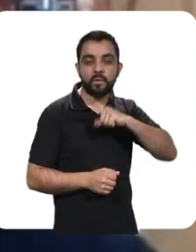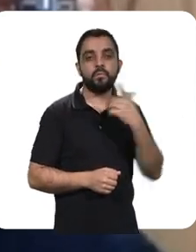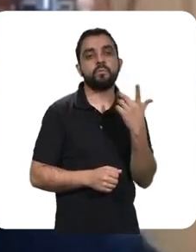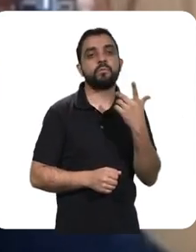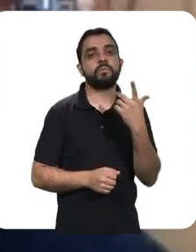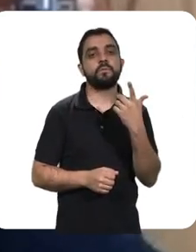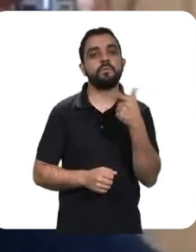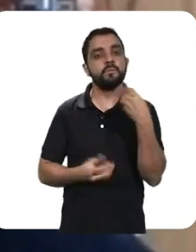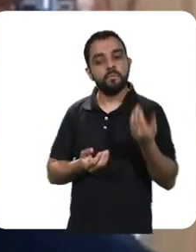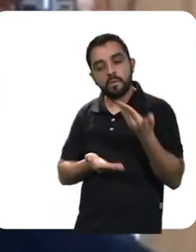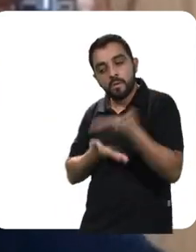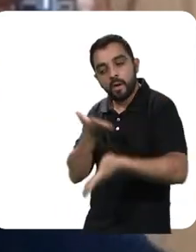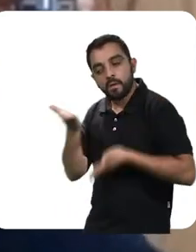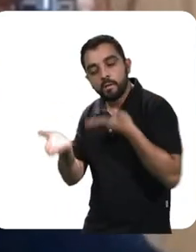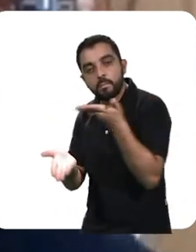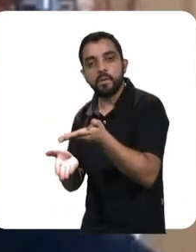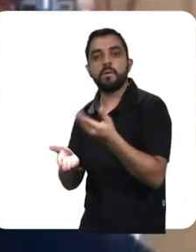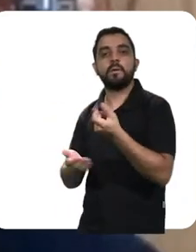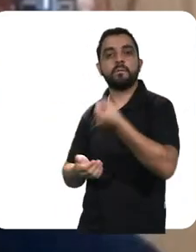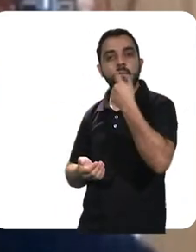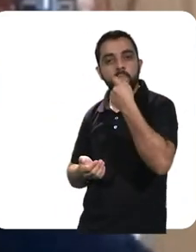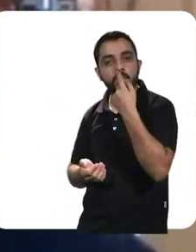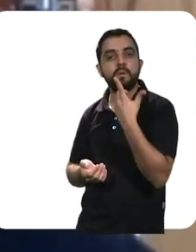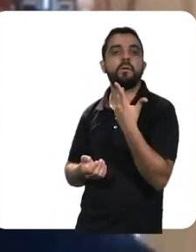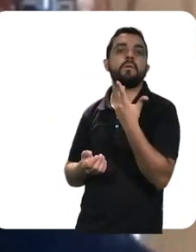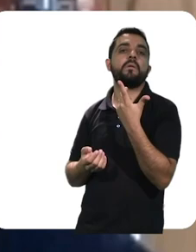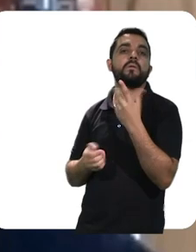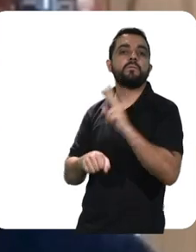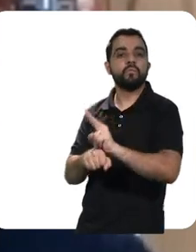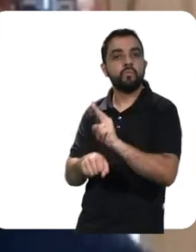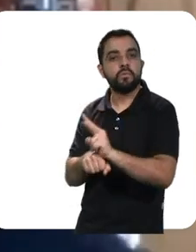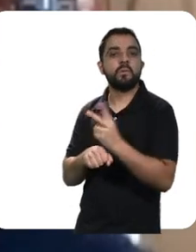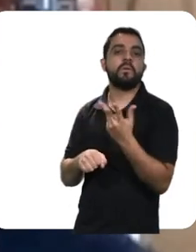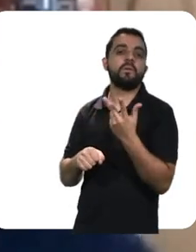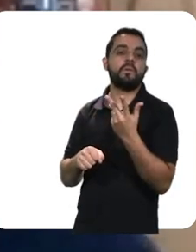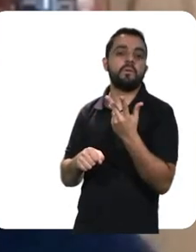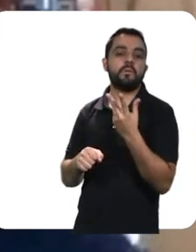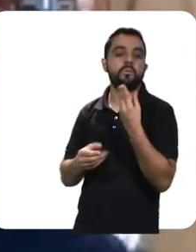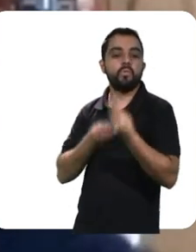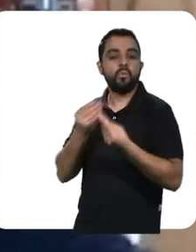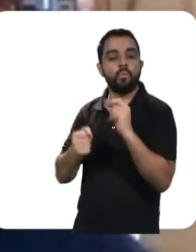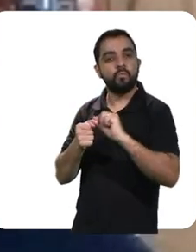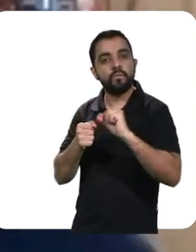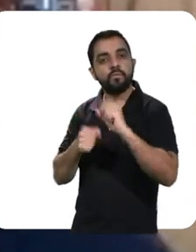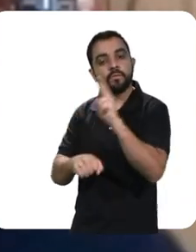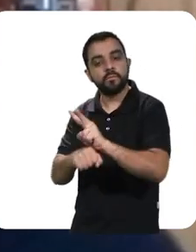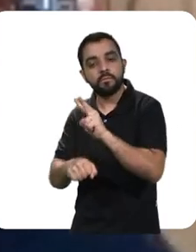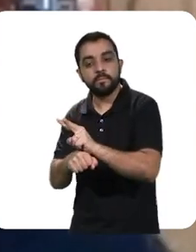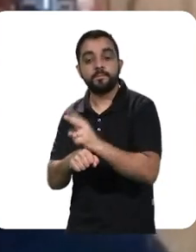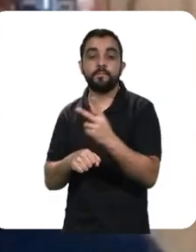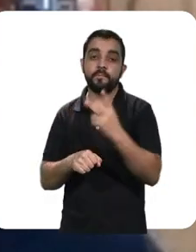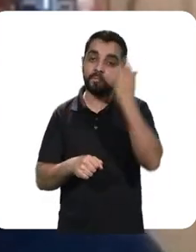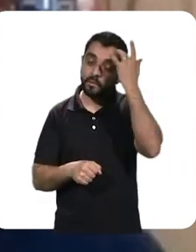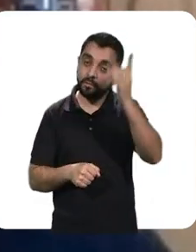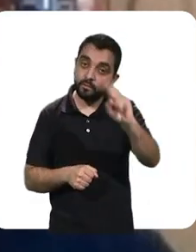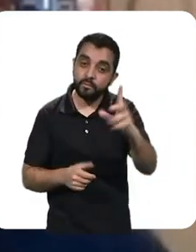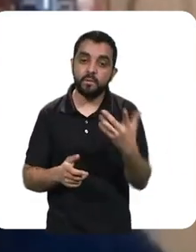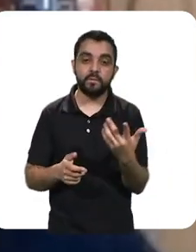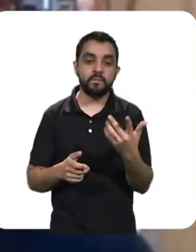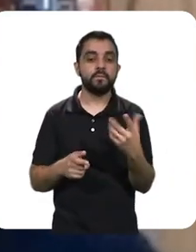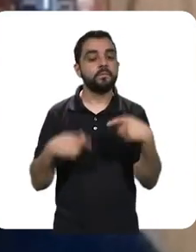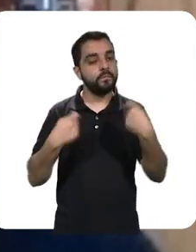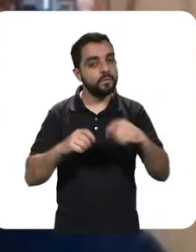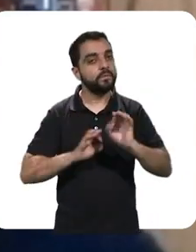paciente, aplicar os protocolos terapêuticos mais adequados, saber quando indicar ou não uma ventilação mecânica e